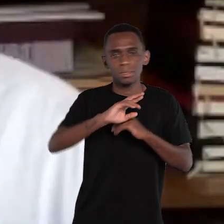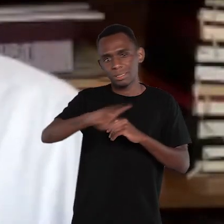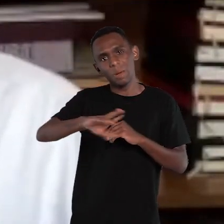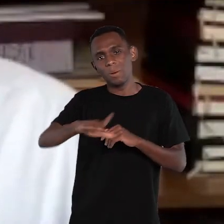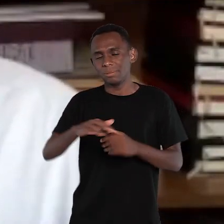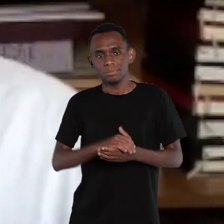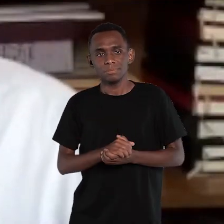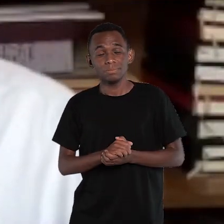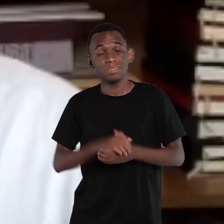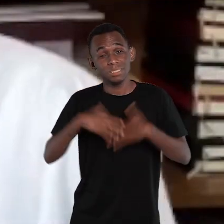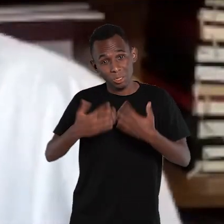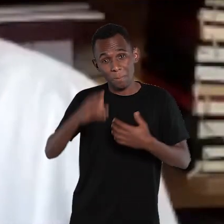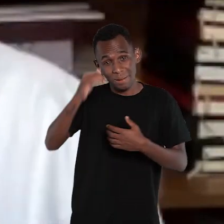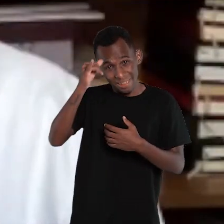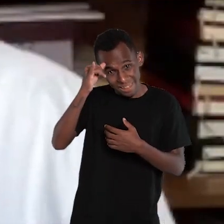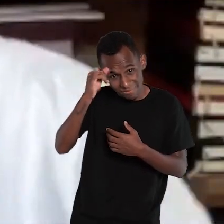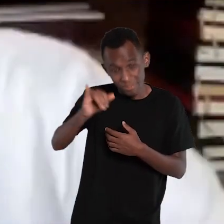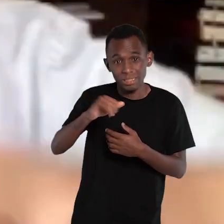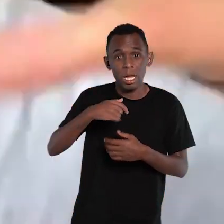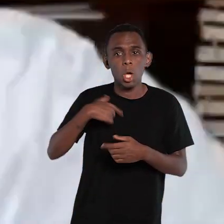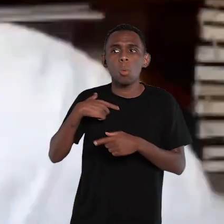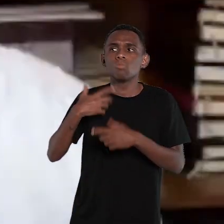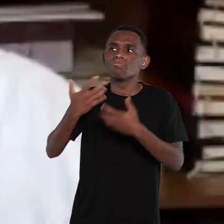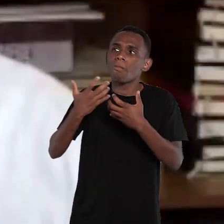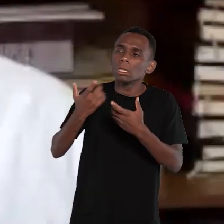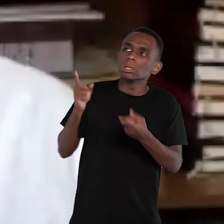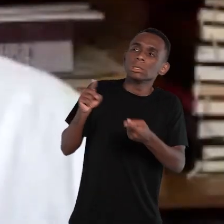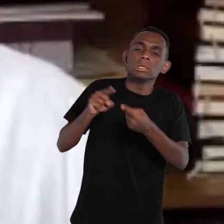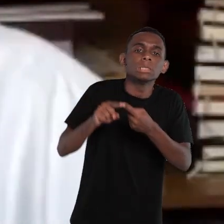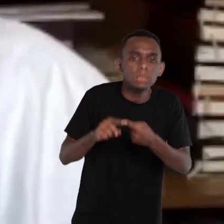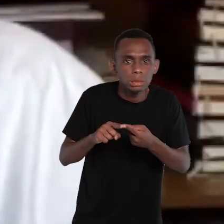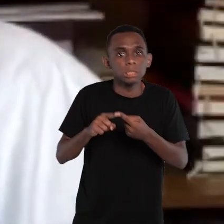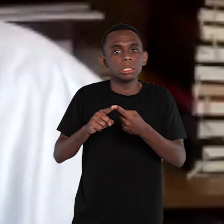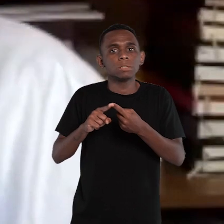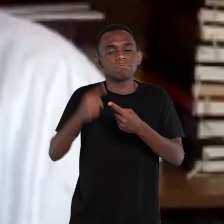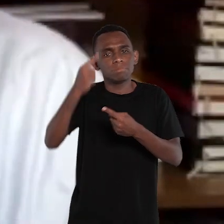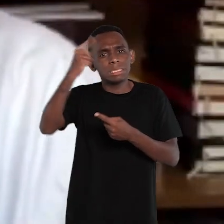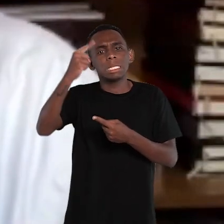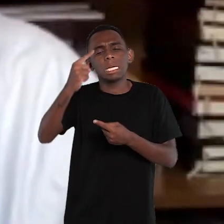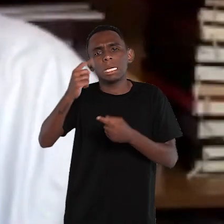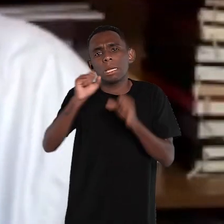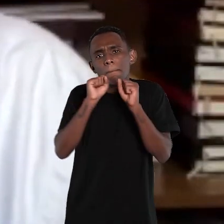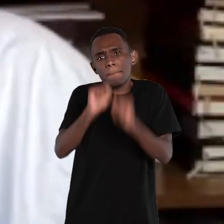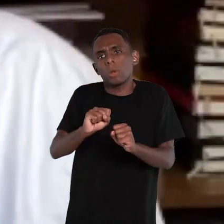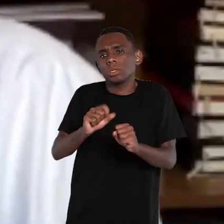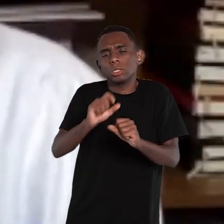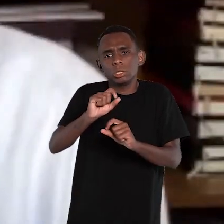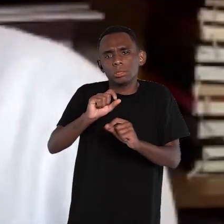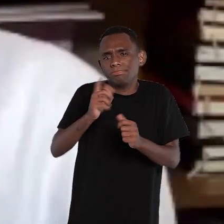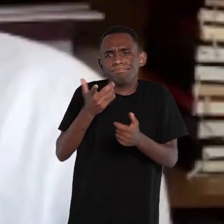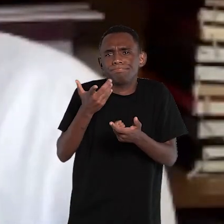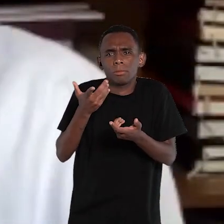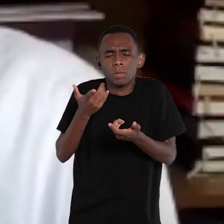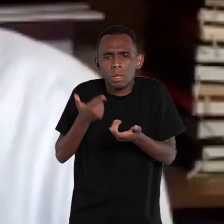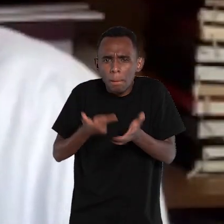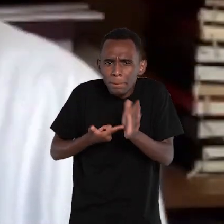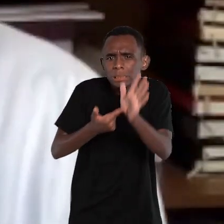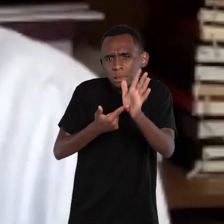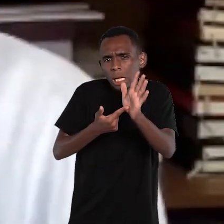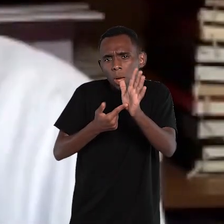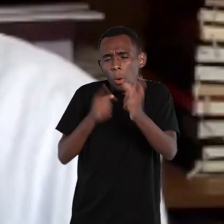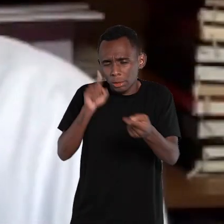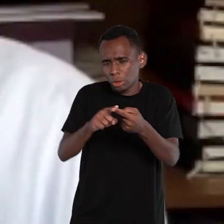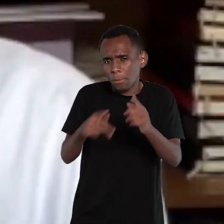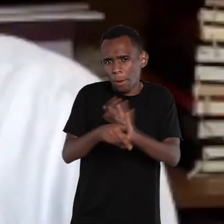comete injustiças com livros. Para evitar isso, eu procuro sempre uma ideia que possa traduzir aquele livro, mas